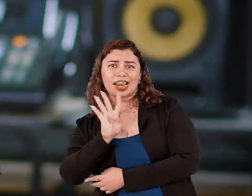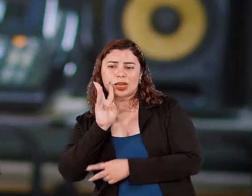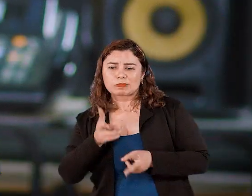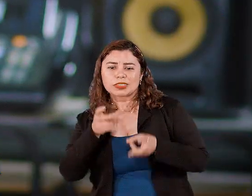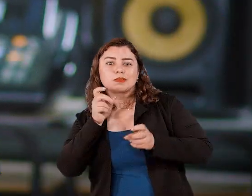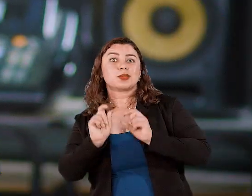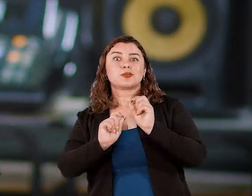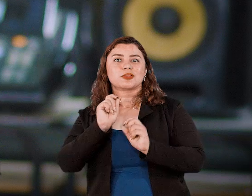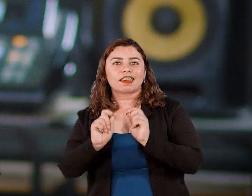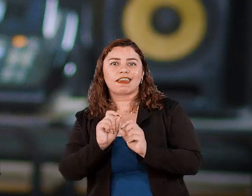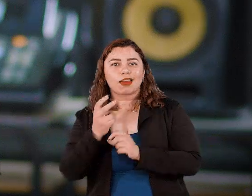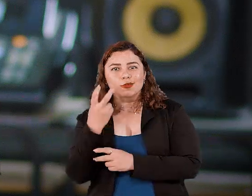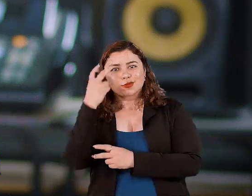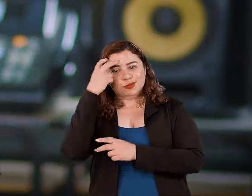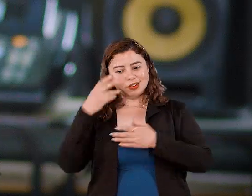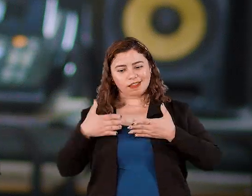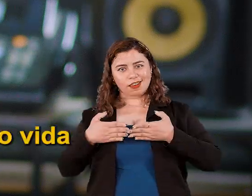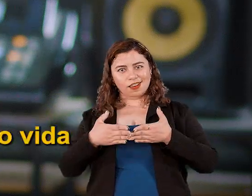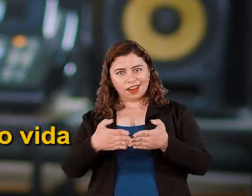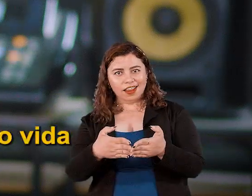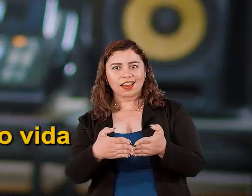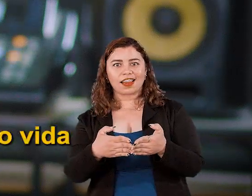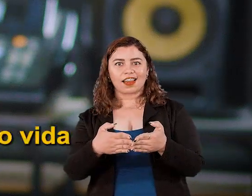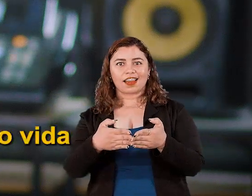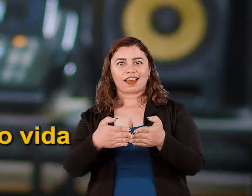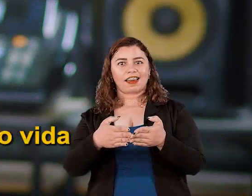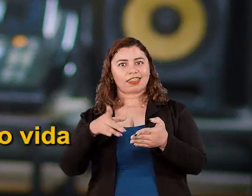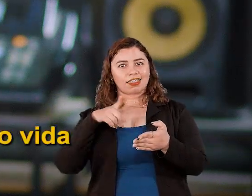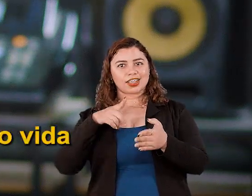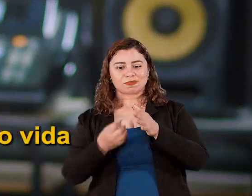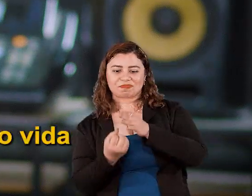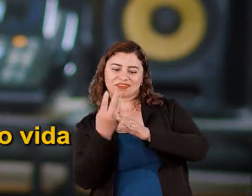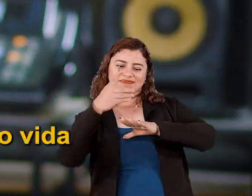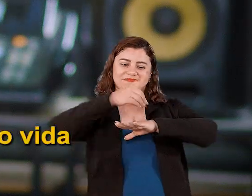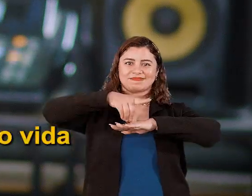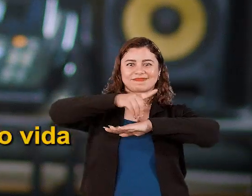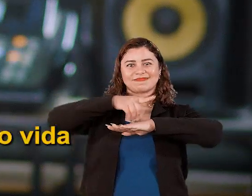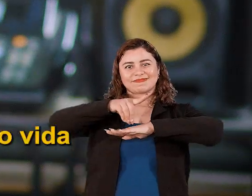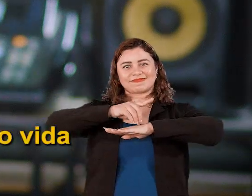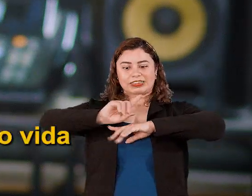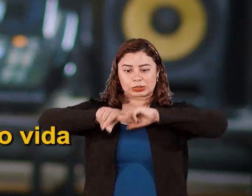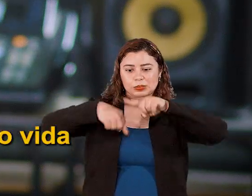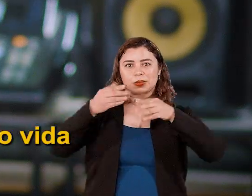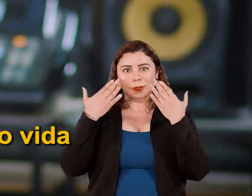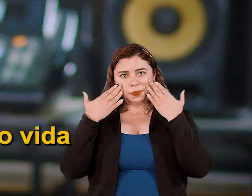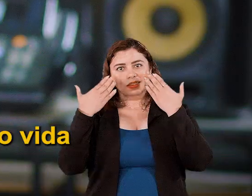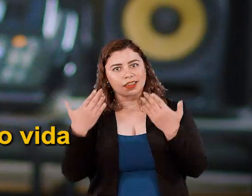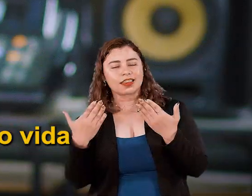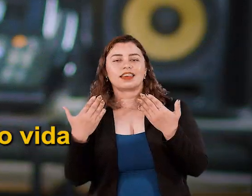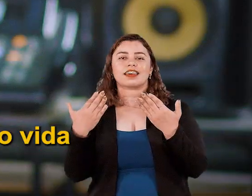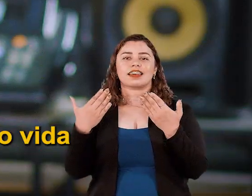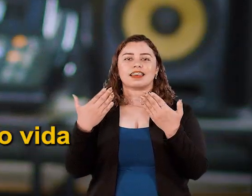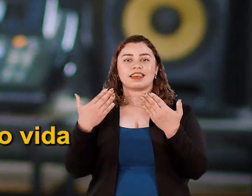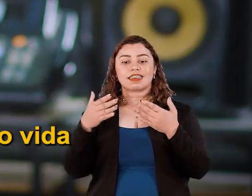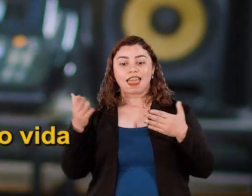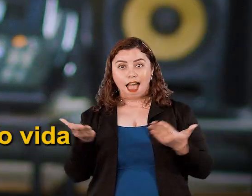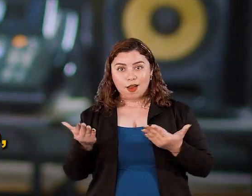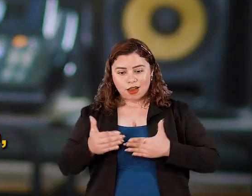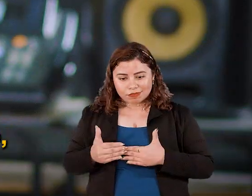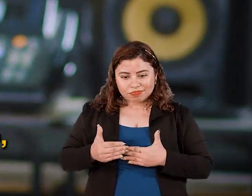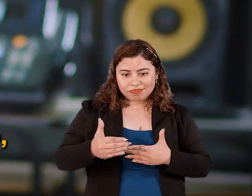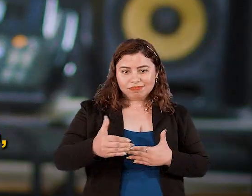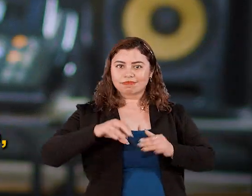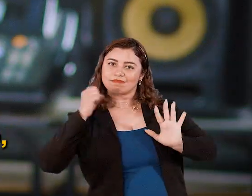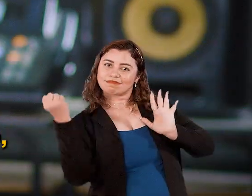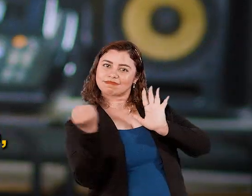bacana ver que a cultura de Corumbá está sendo digitalizada, né? Está ganhando vida e a partir de agora